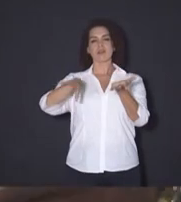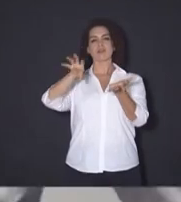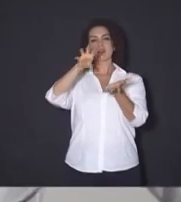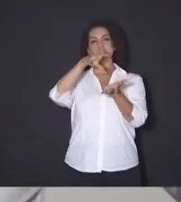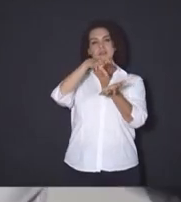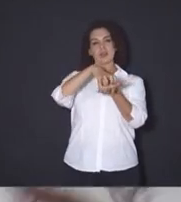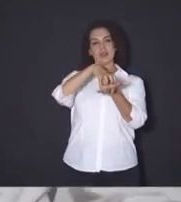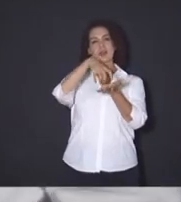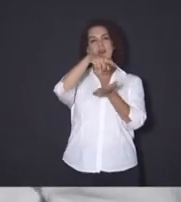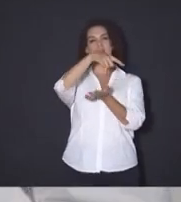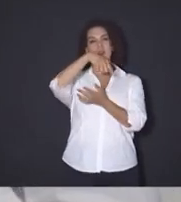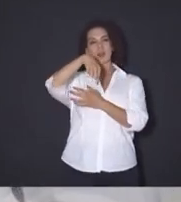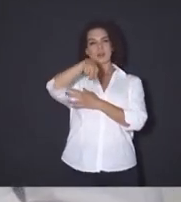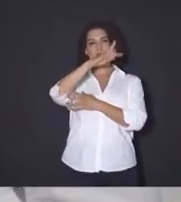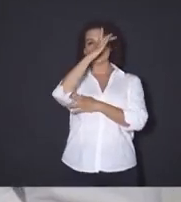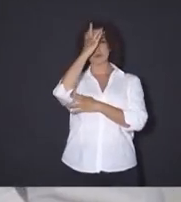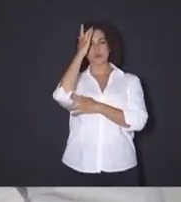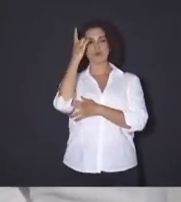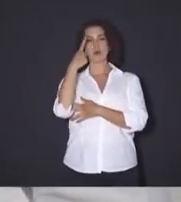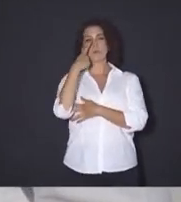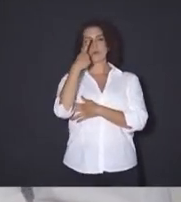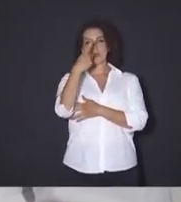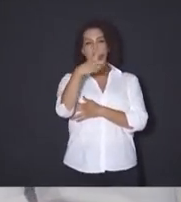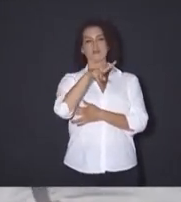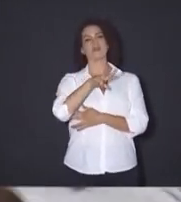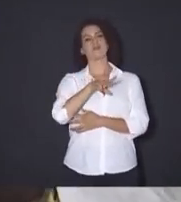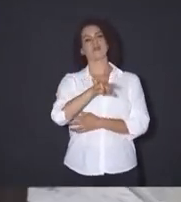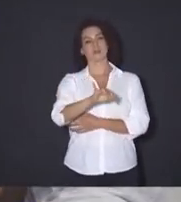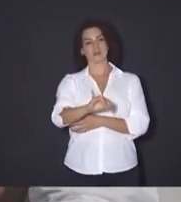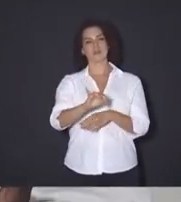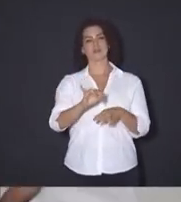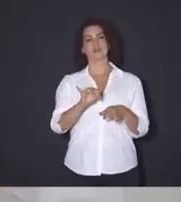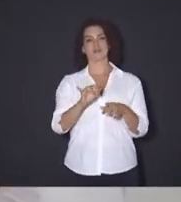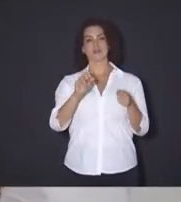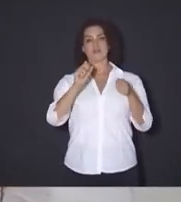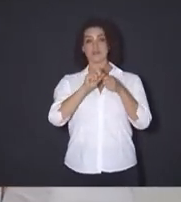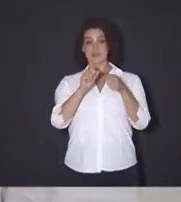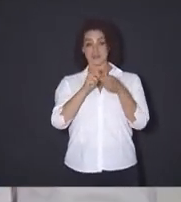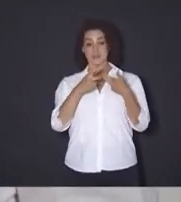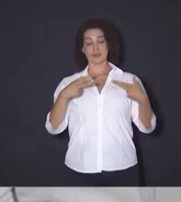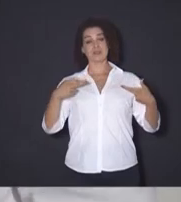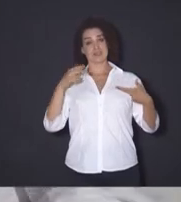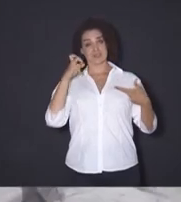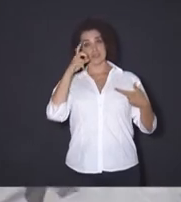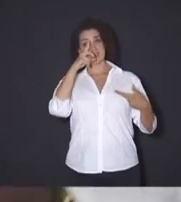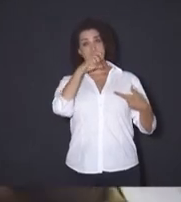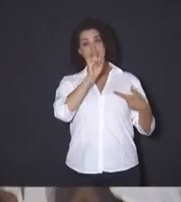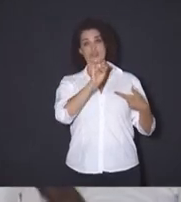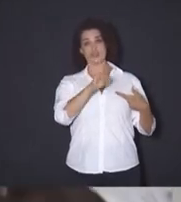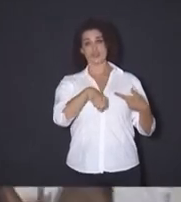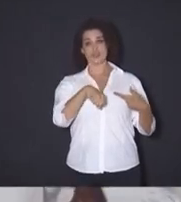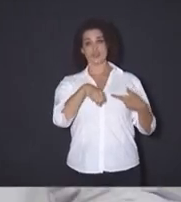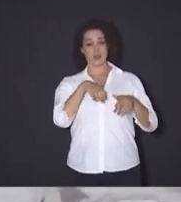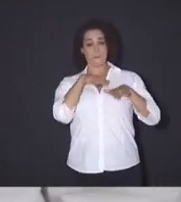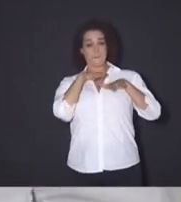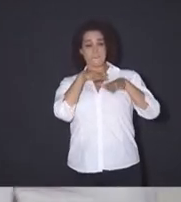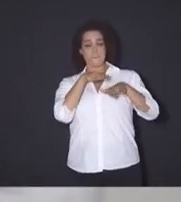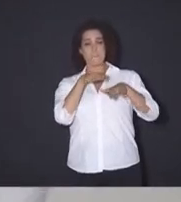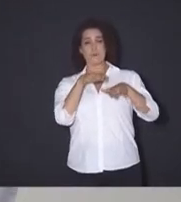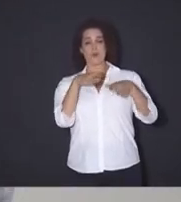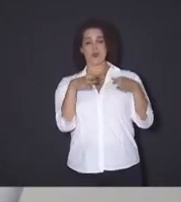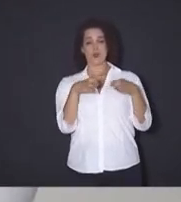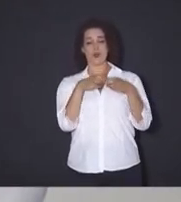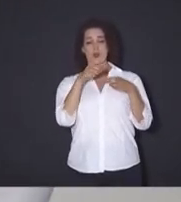interesse das pessoas em geral enfim fazer essas coisas é difícil fazer bloco afro é difícil